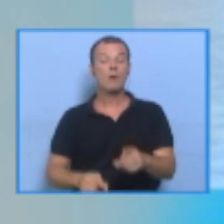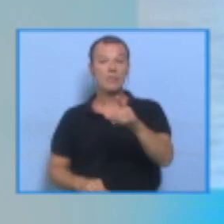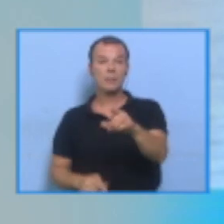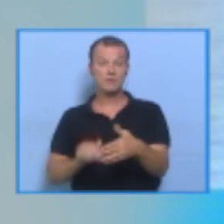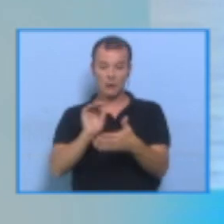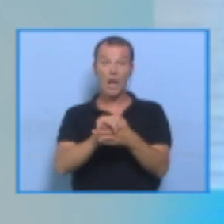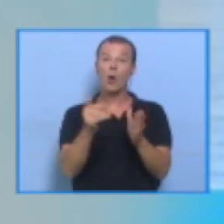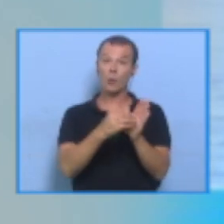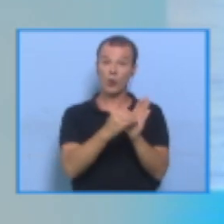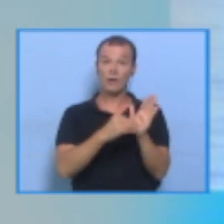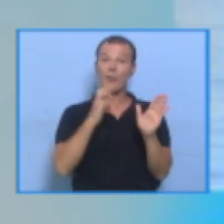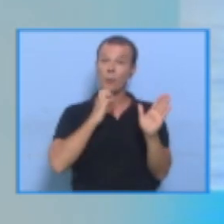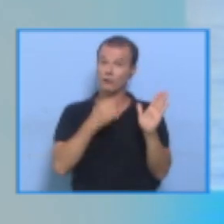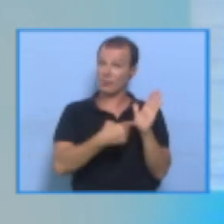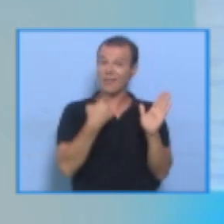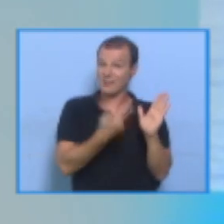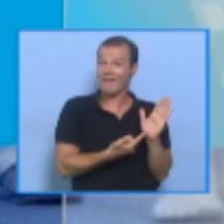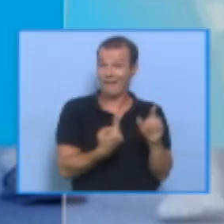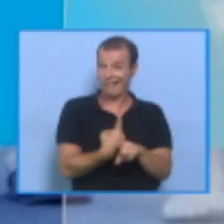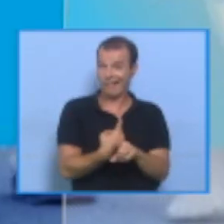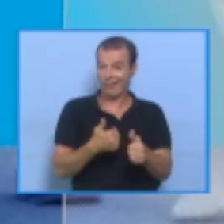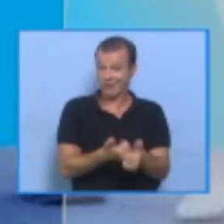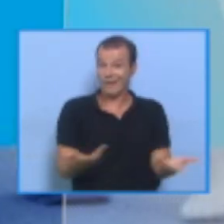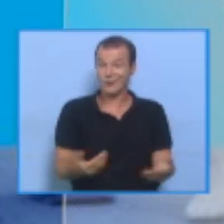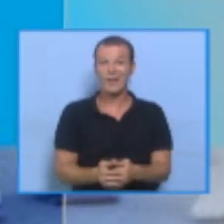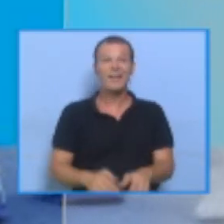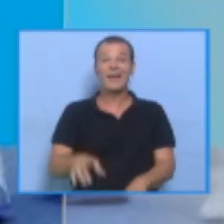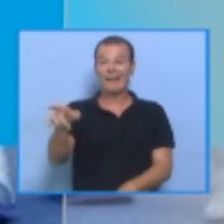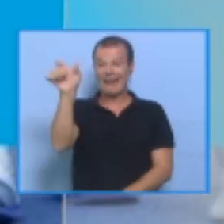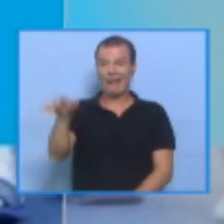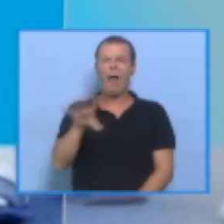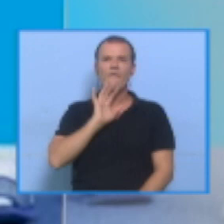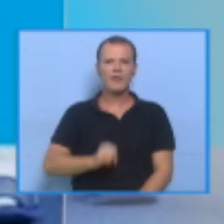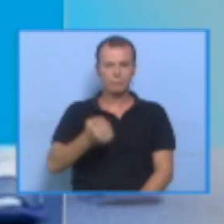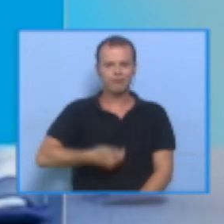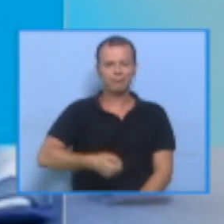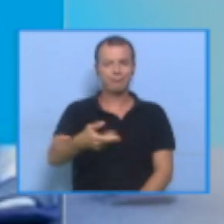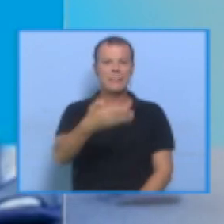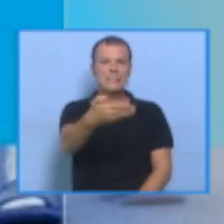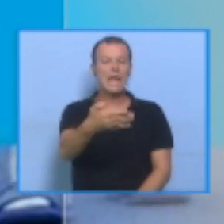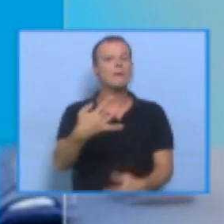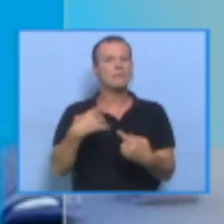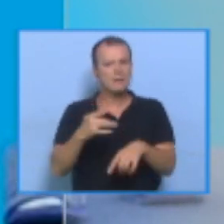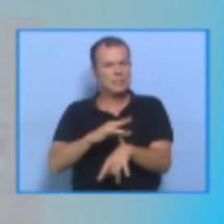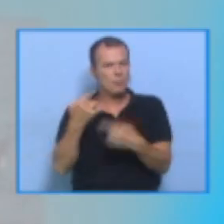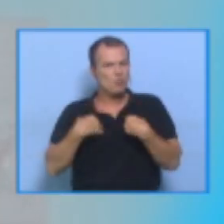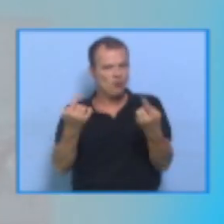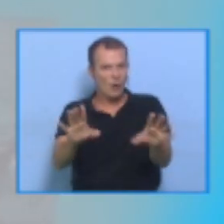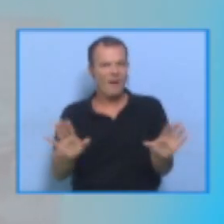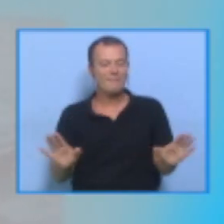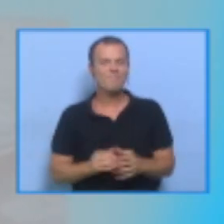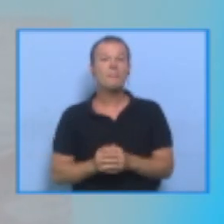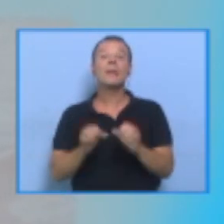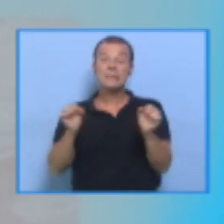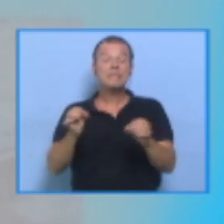vem na Carta dos Bispos. Tem 7 filhos. Ela tem 7 filhos. Terá uma sensibilidade especial para estas questões. E ela falou nisso. Ela disse